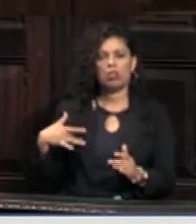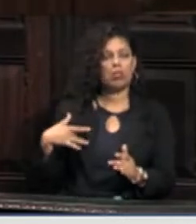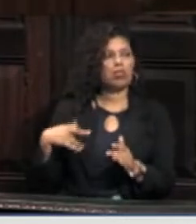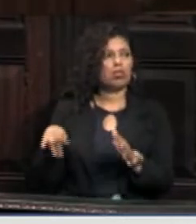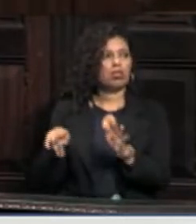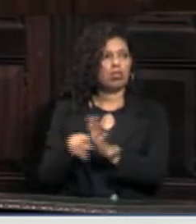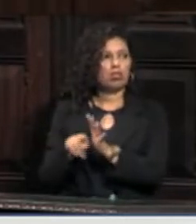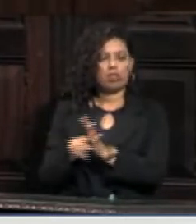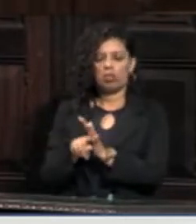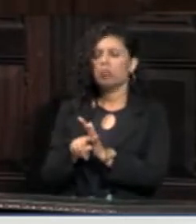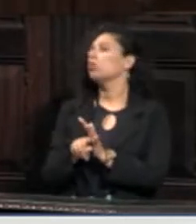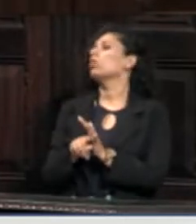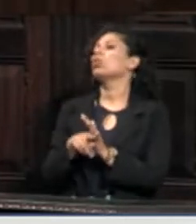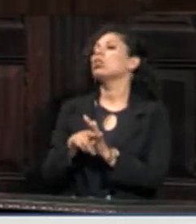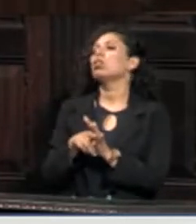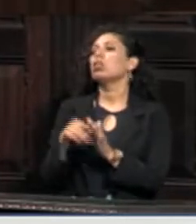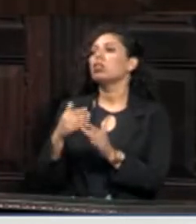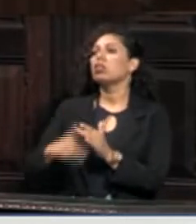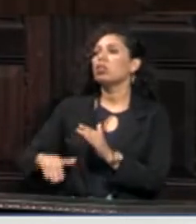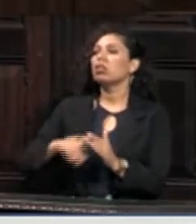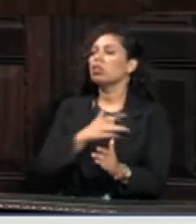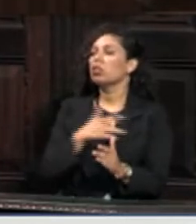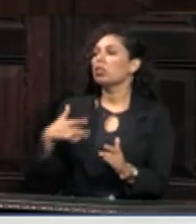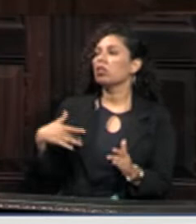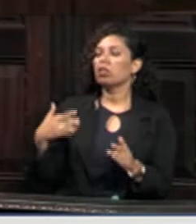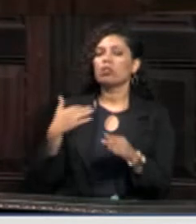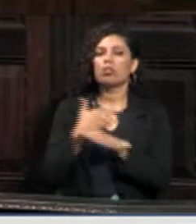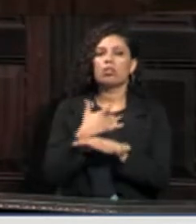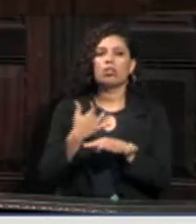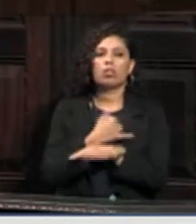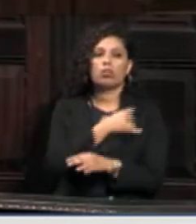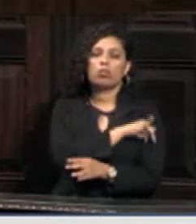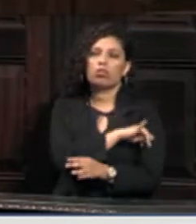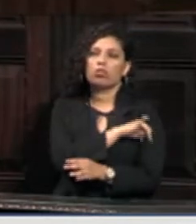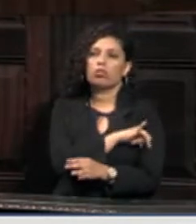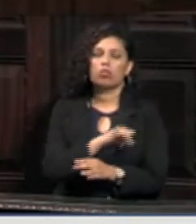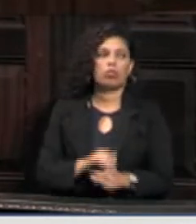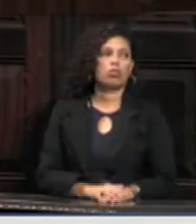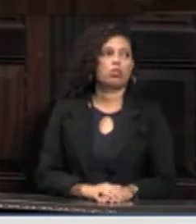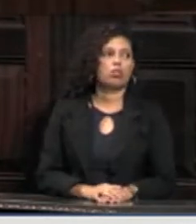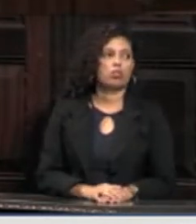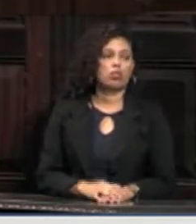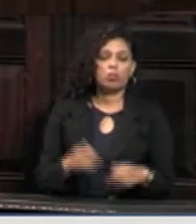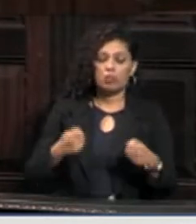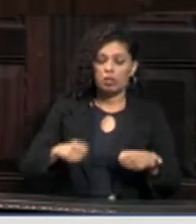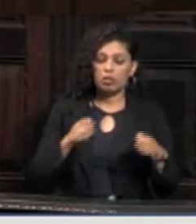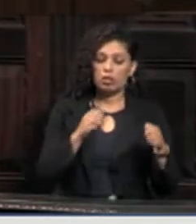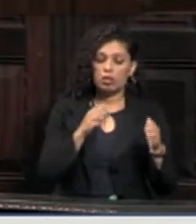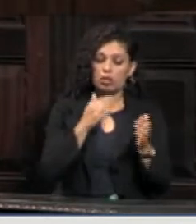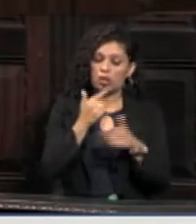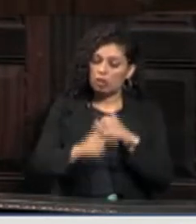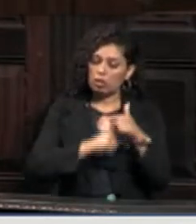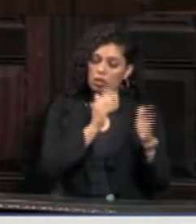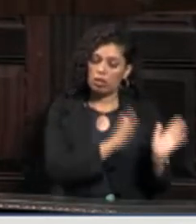Secretaria Municipal de Saúde. É assim que precisa ser. É assim que precisa ser gerenciado.